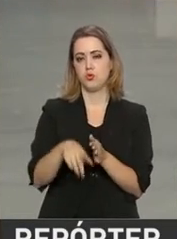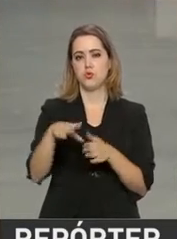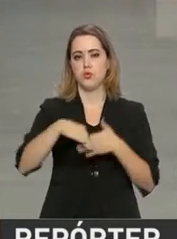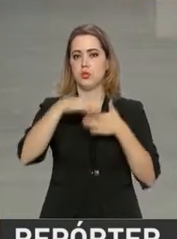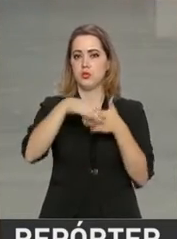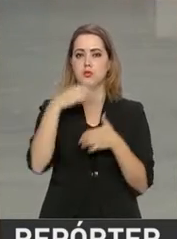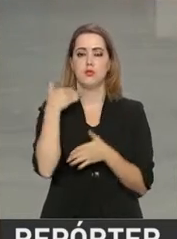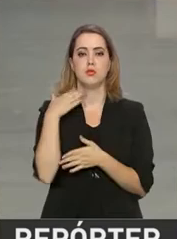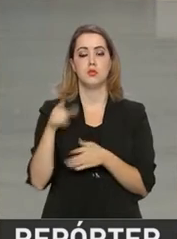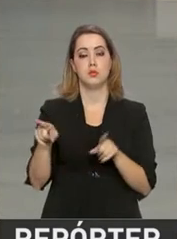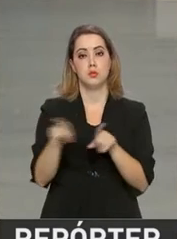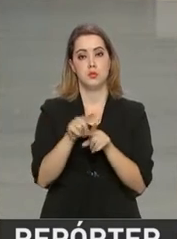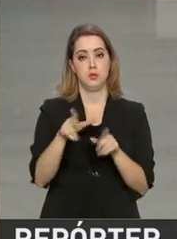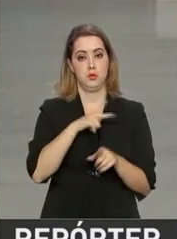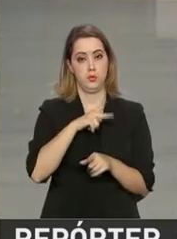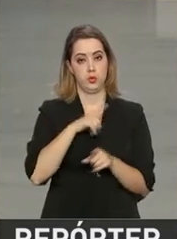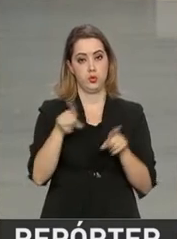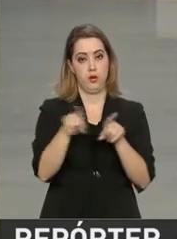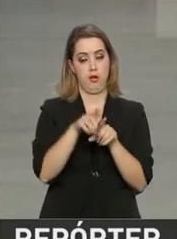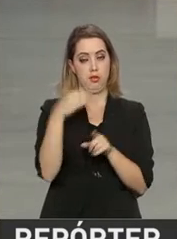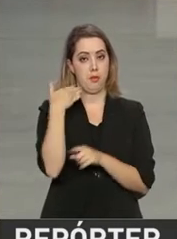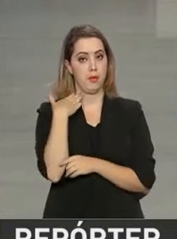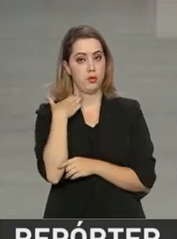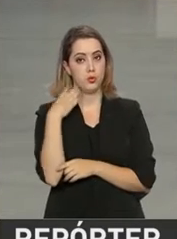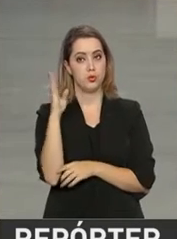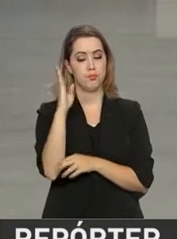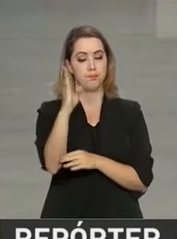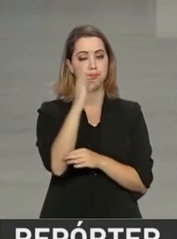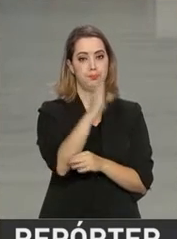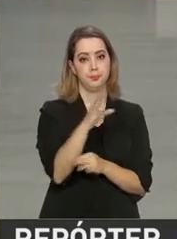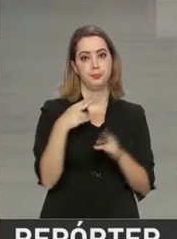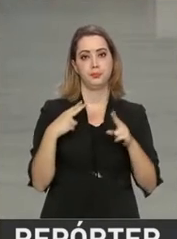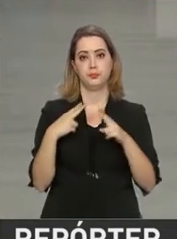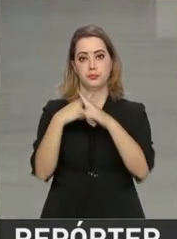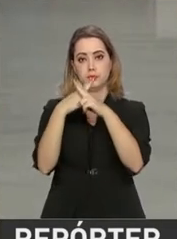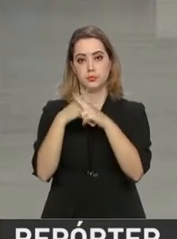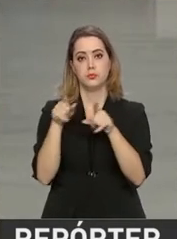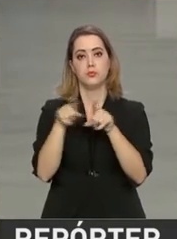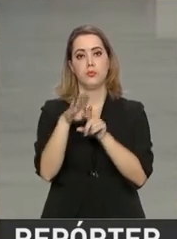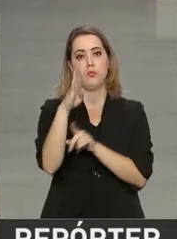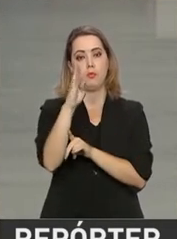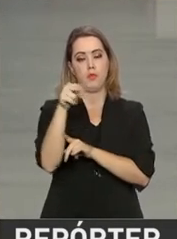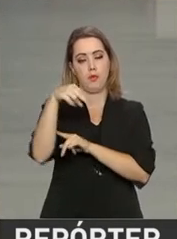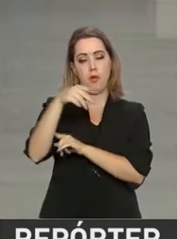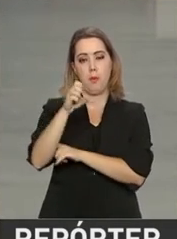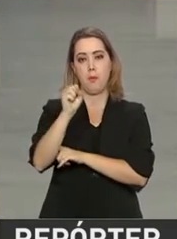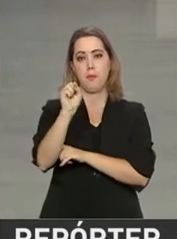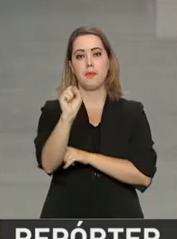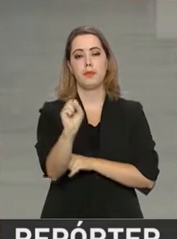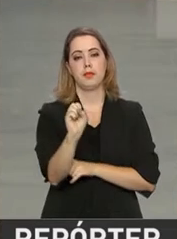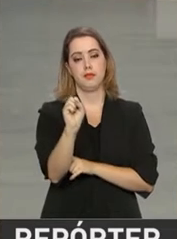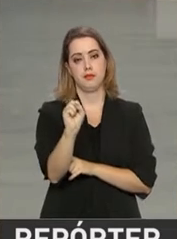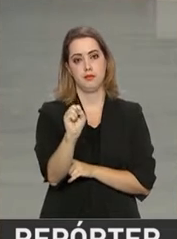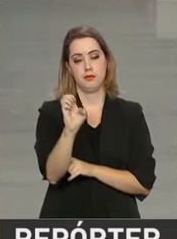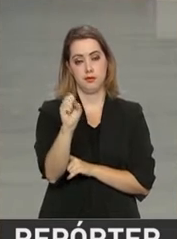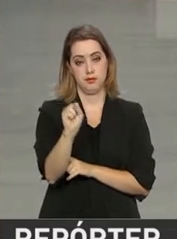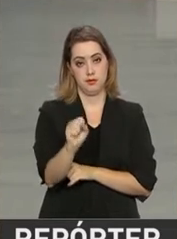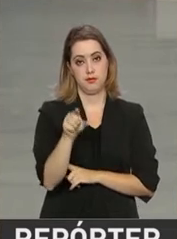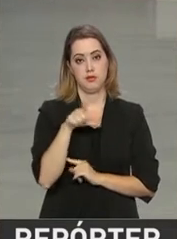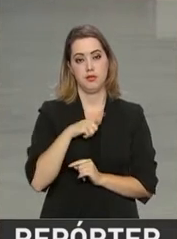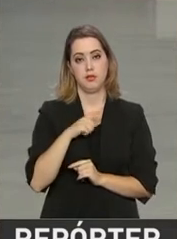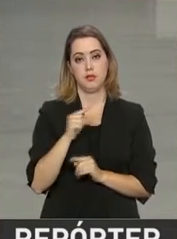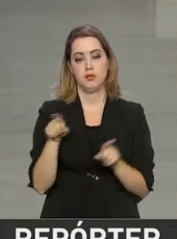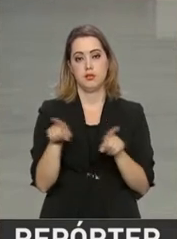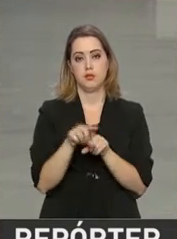e dos maiores bancos públicos nacionais caixa econômica federal banco do brasil e banco nacional de desenvolvimento